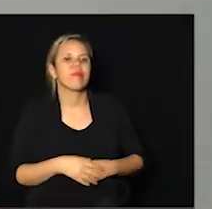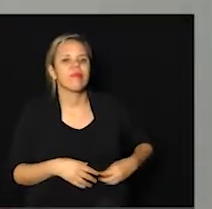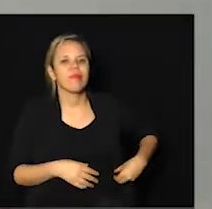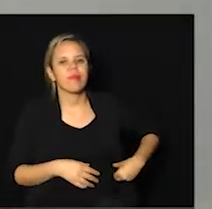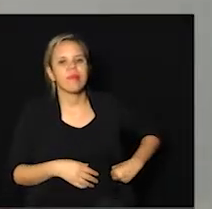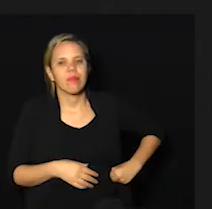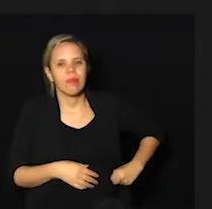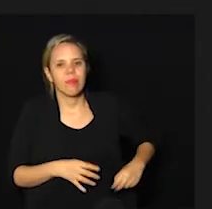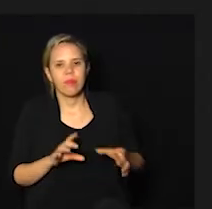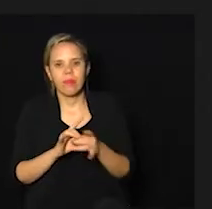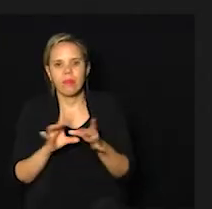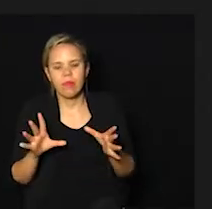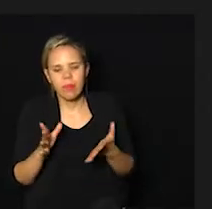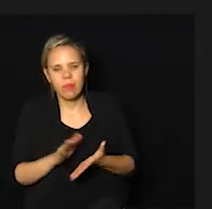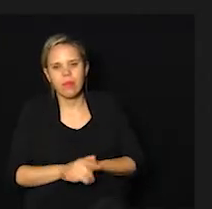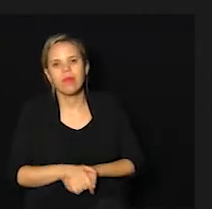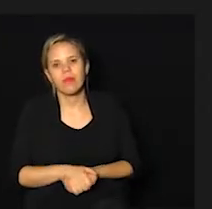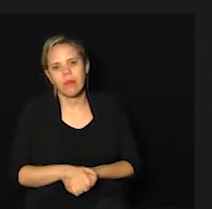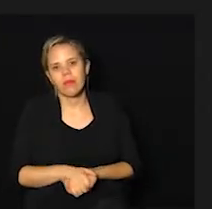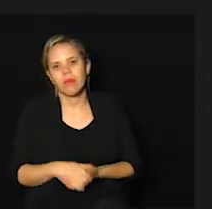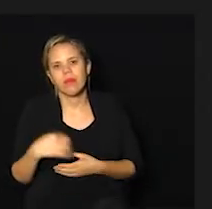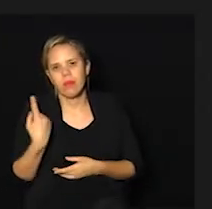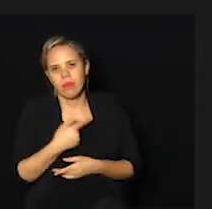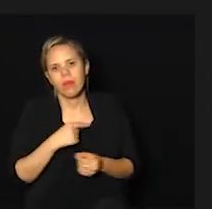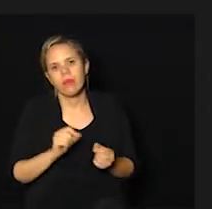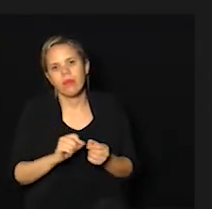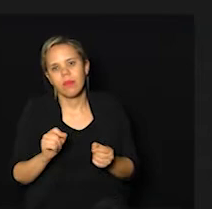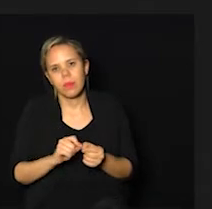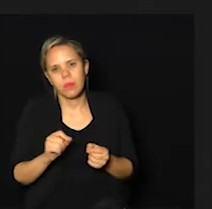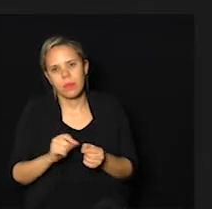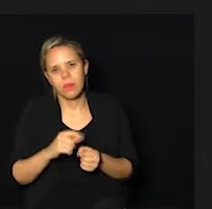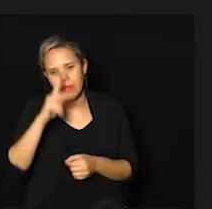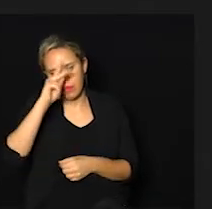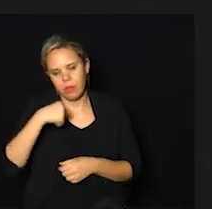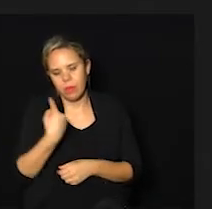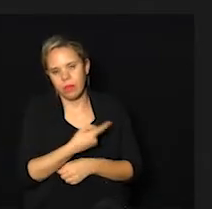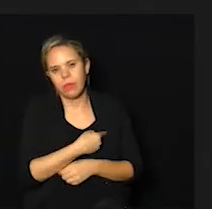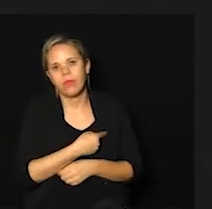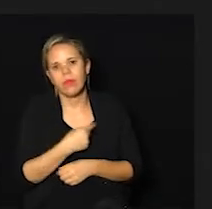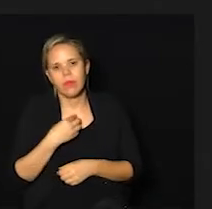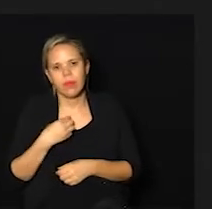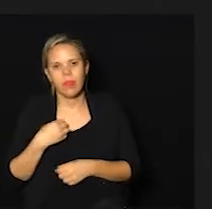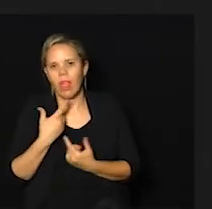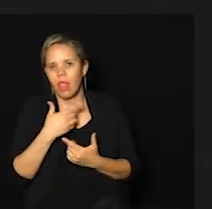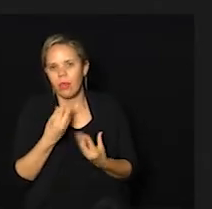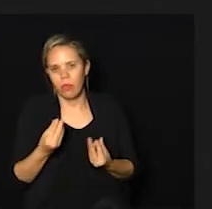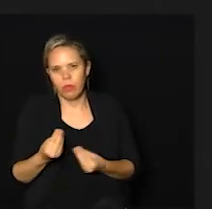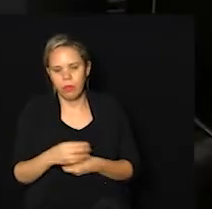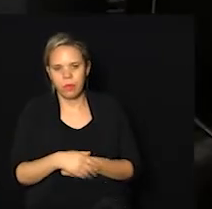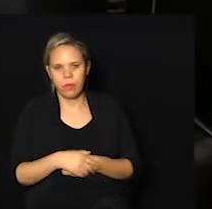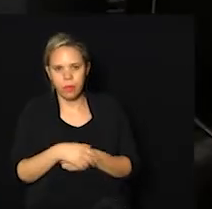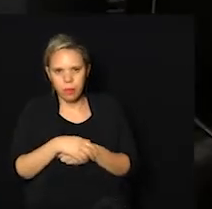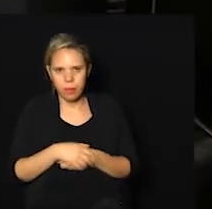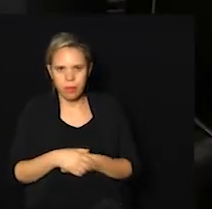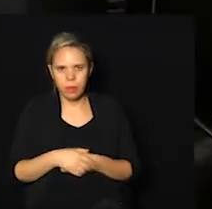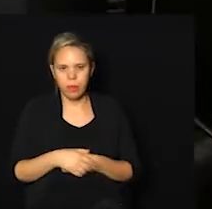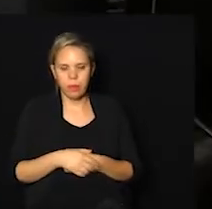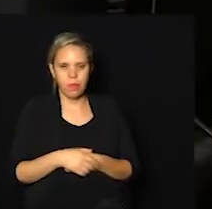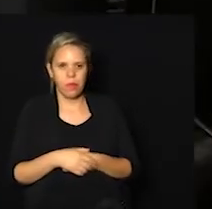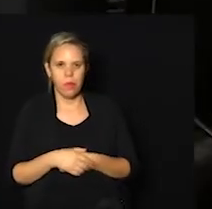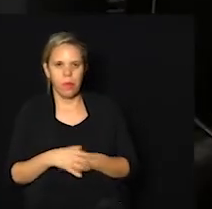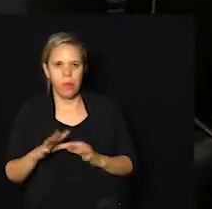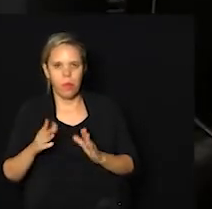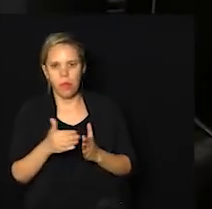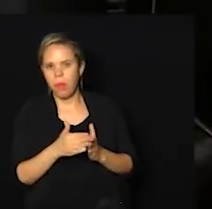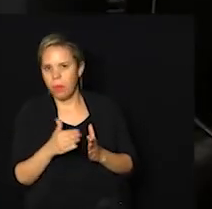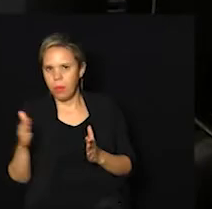acaba deixando ele espontâneo mesmo. A gente faz pra gente. A gente ri muito ainda. E aí, passou